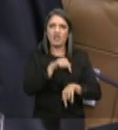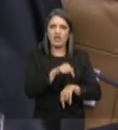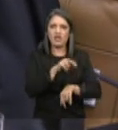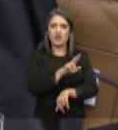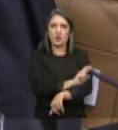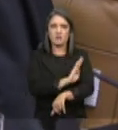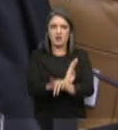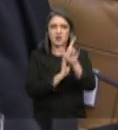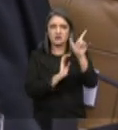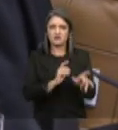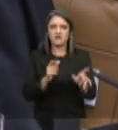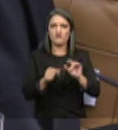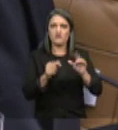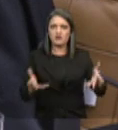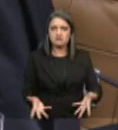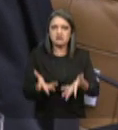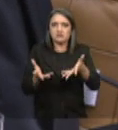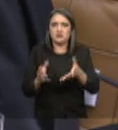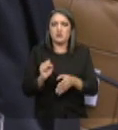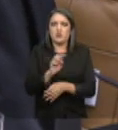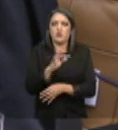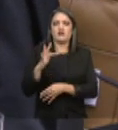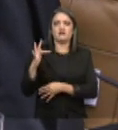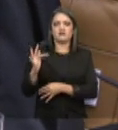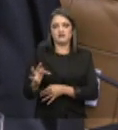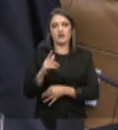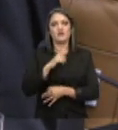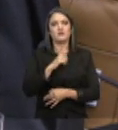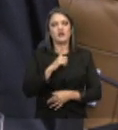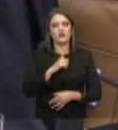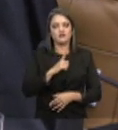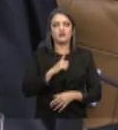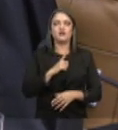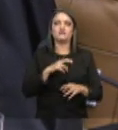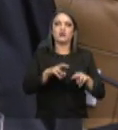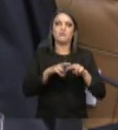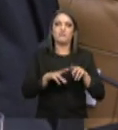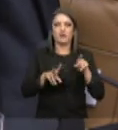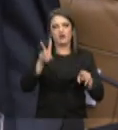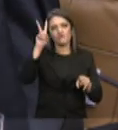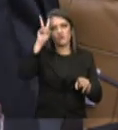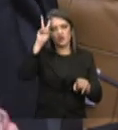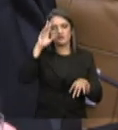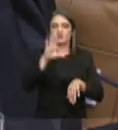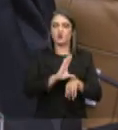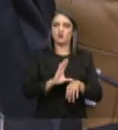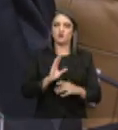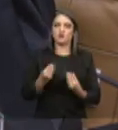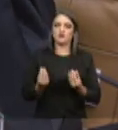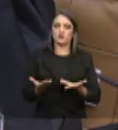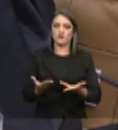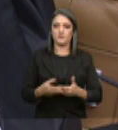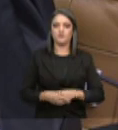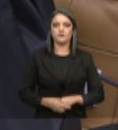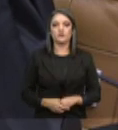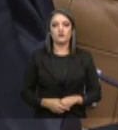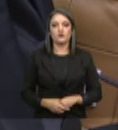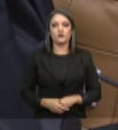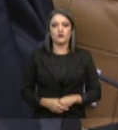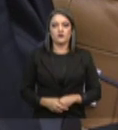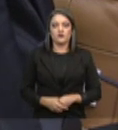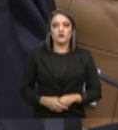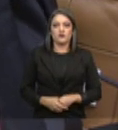na plenitude da sua autêntica vocação constitucional senhora